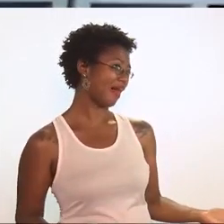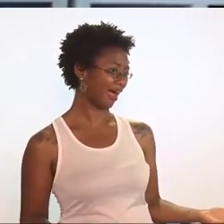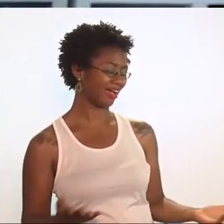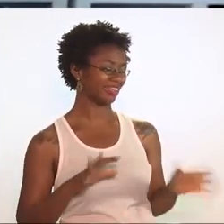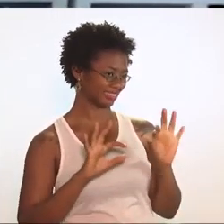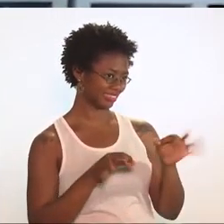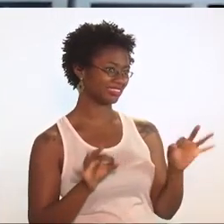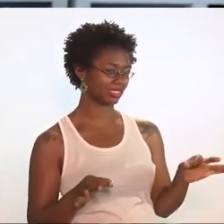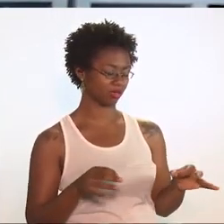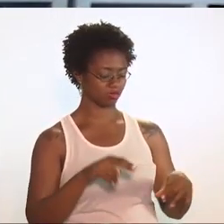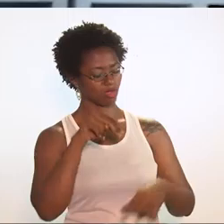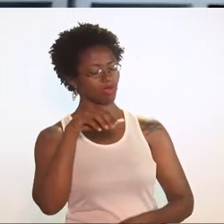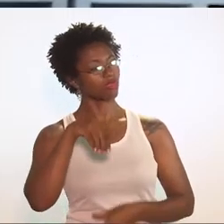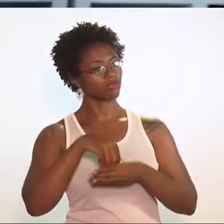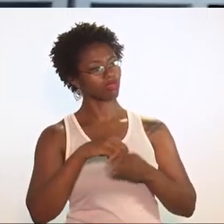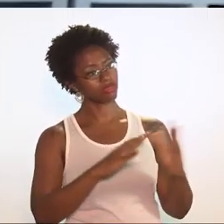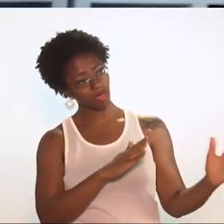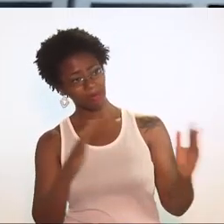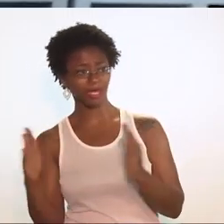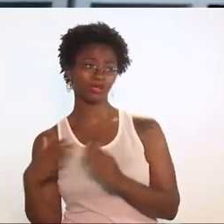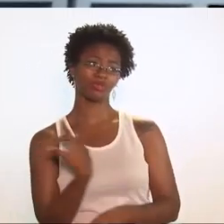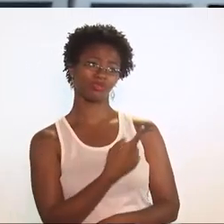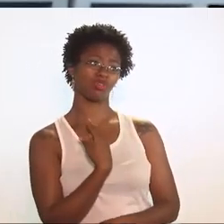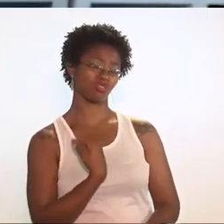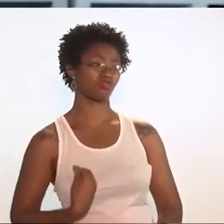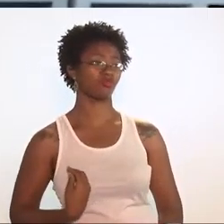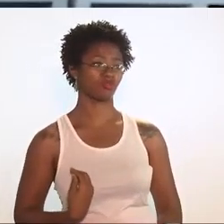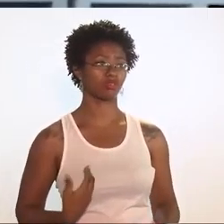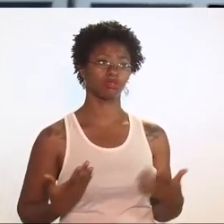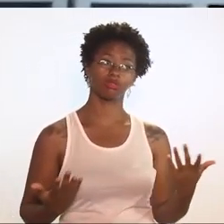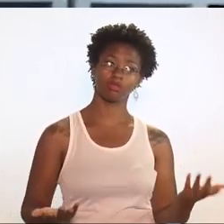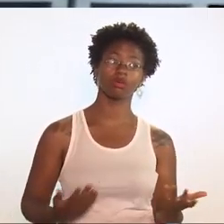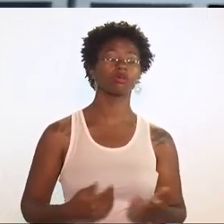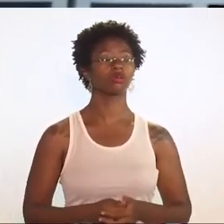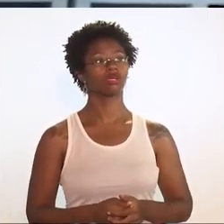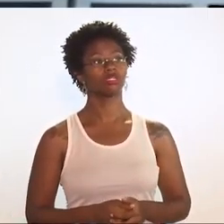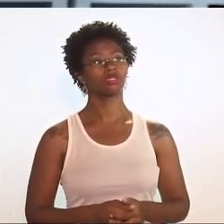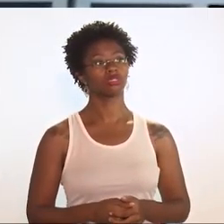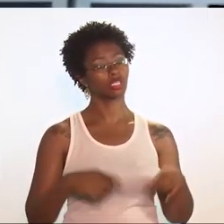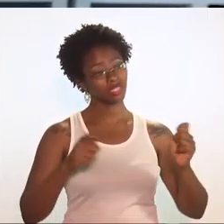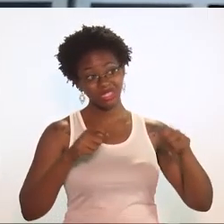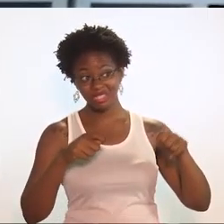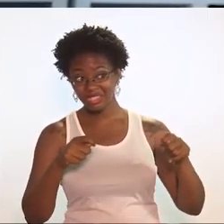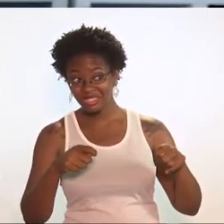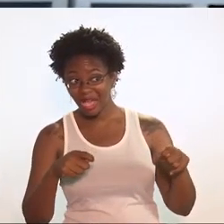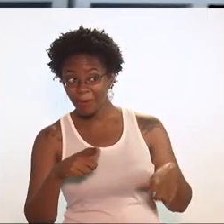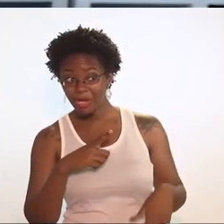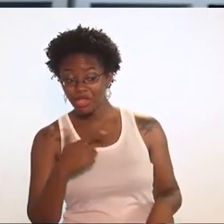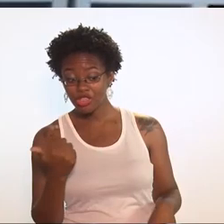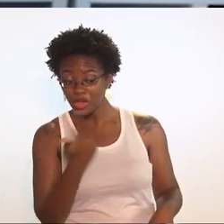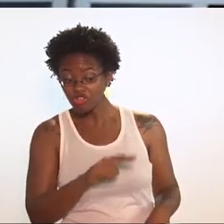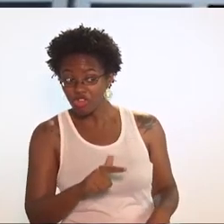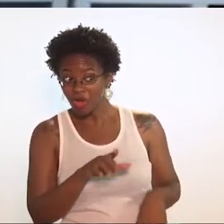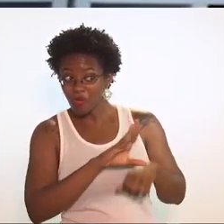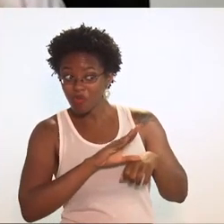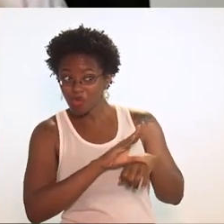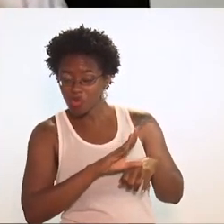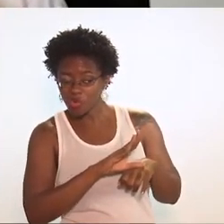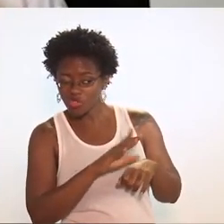do Olodum. Então, assim, realmente muito gratificante esses projetos que de repente surgem. Na verdade, vocês estavam